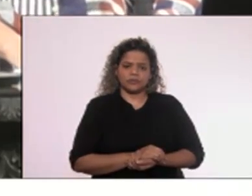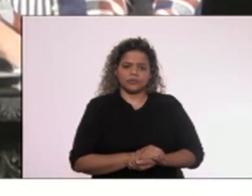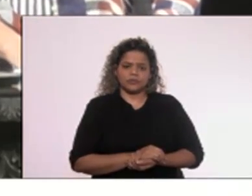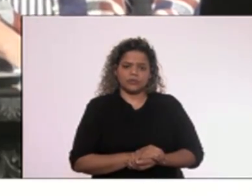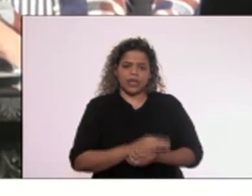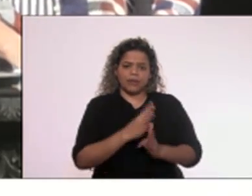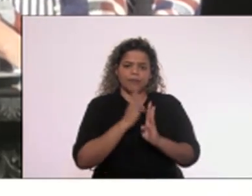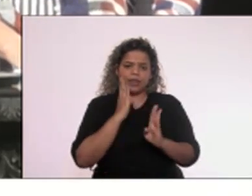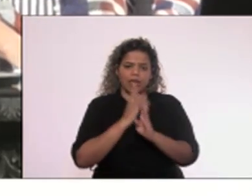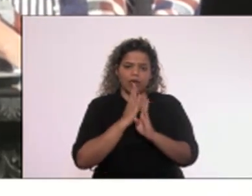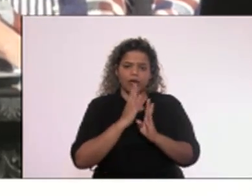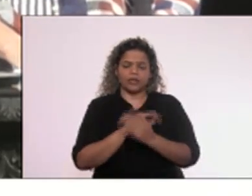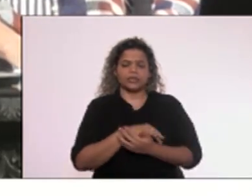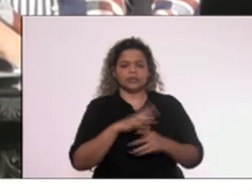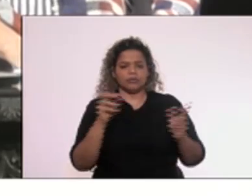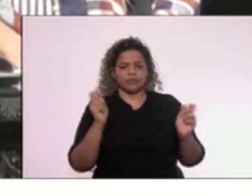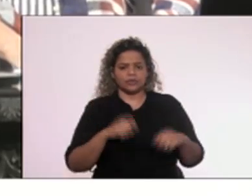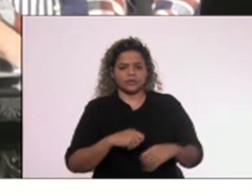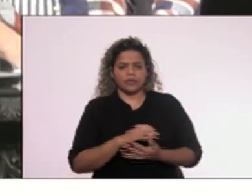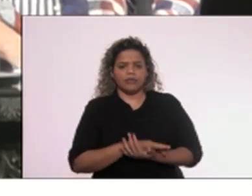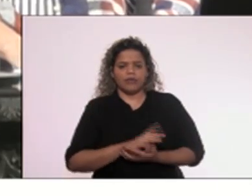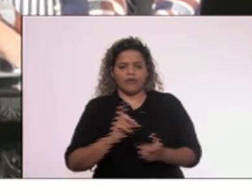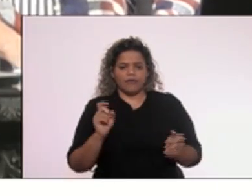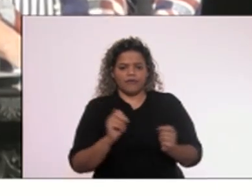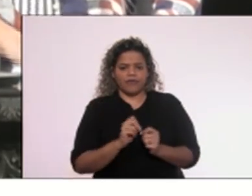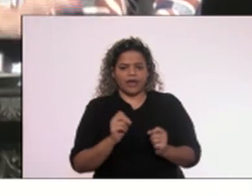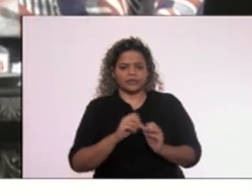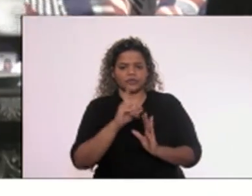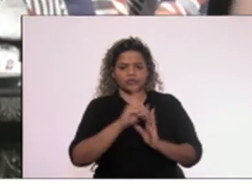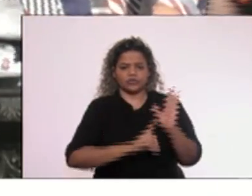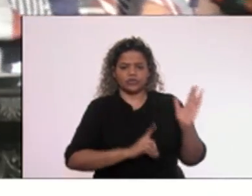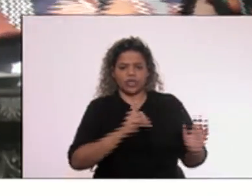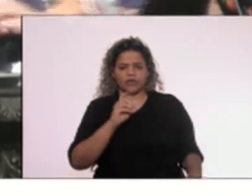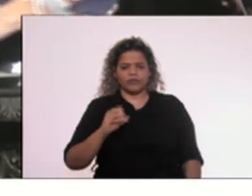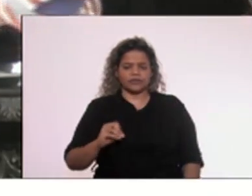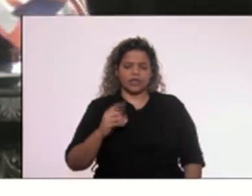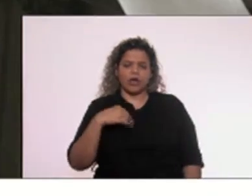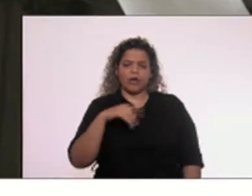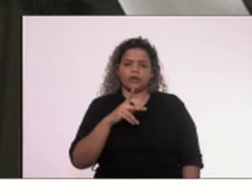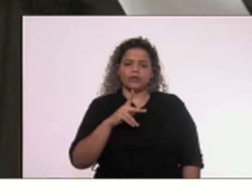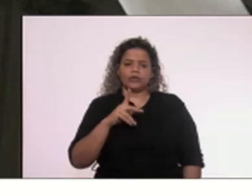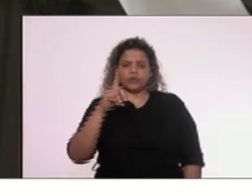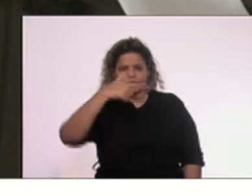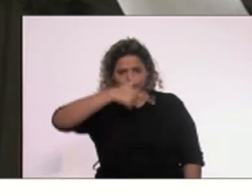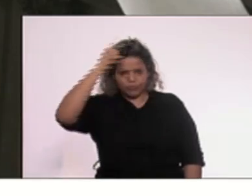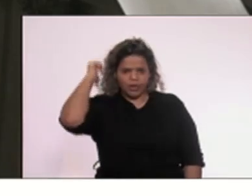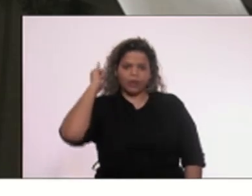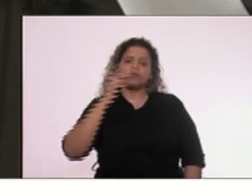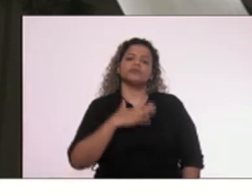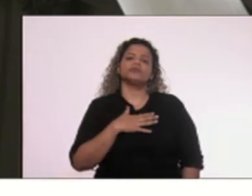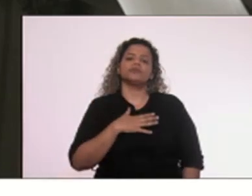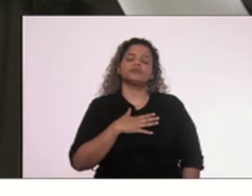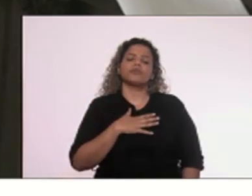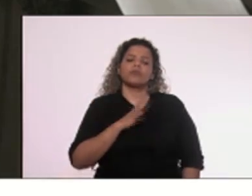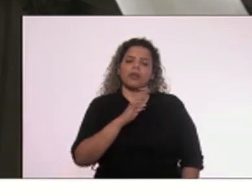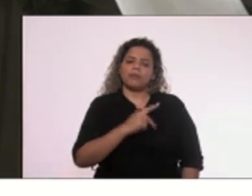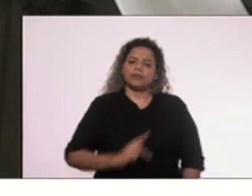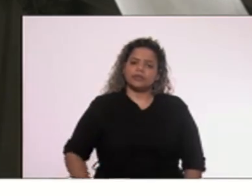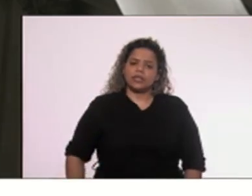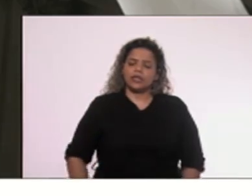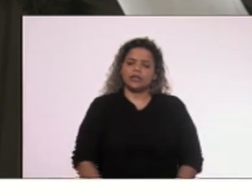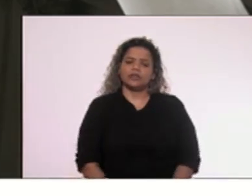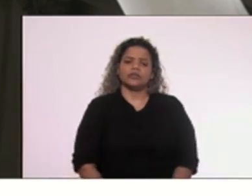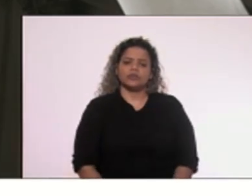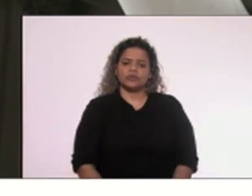Pela ordem, presidente. Se possível for, a gente faz até um diário oficial. Pela ordem, deputado Luiz Paulo. Senhor presidente,